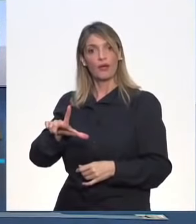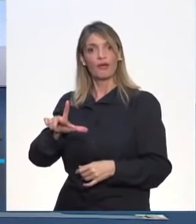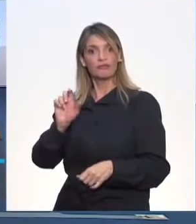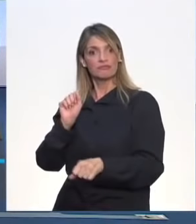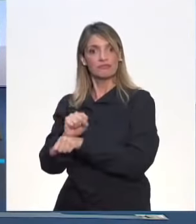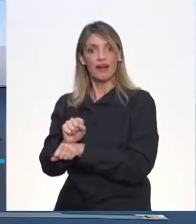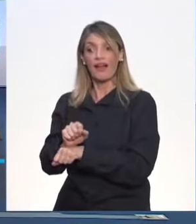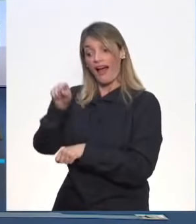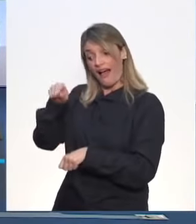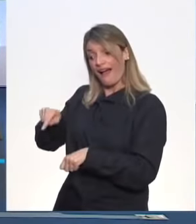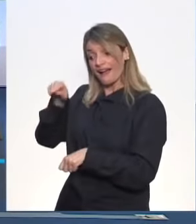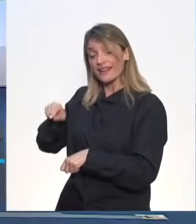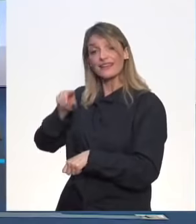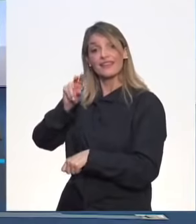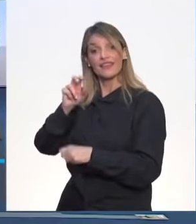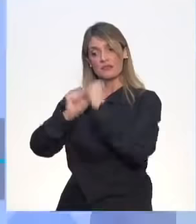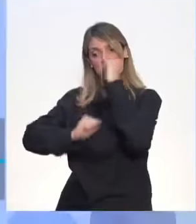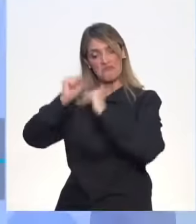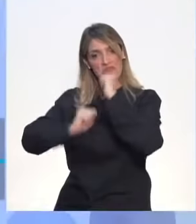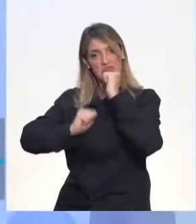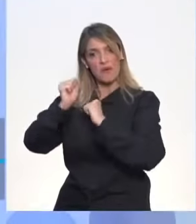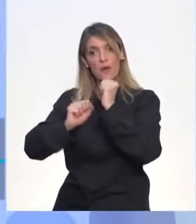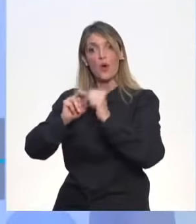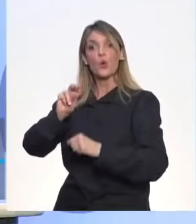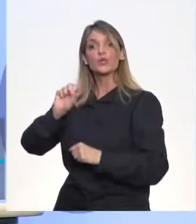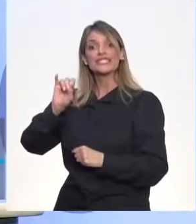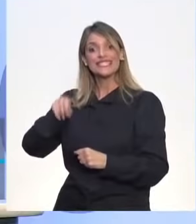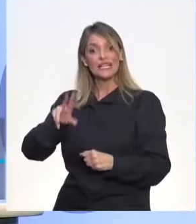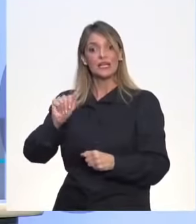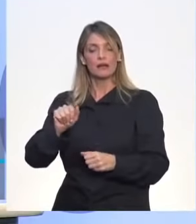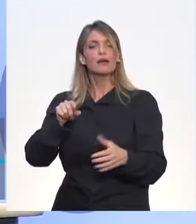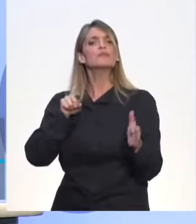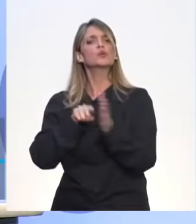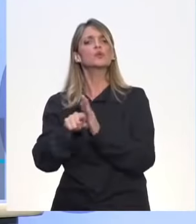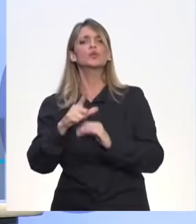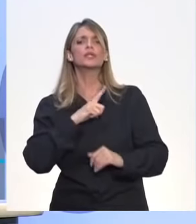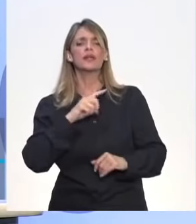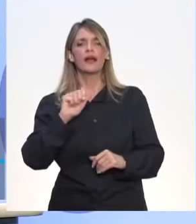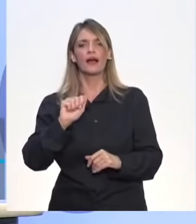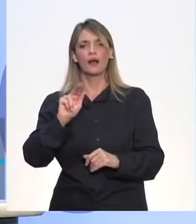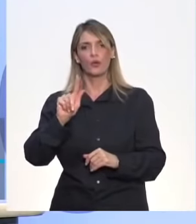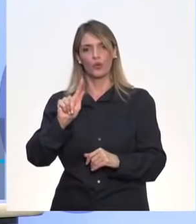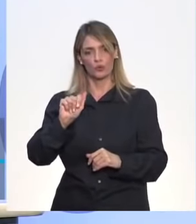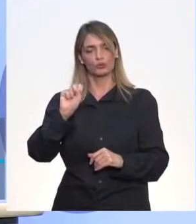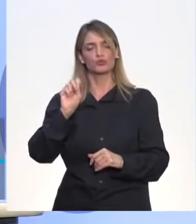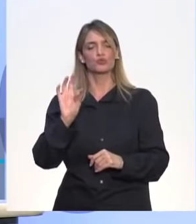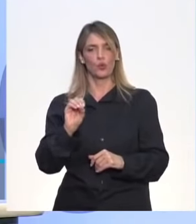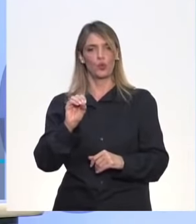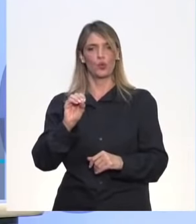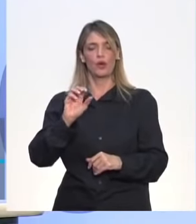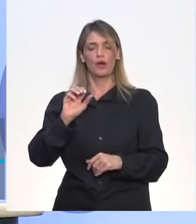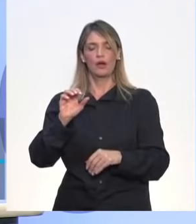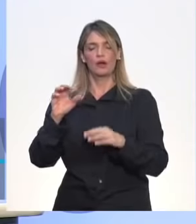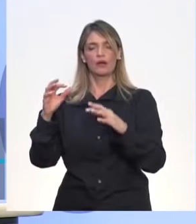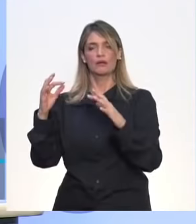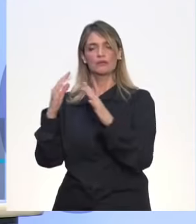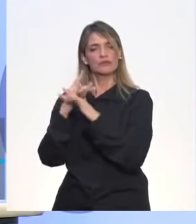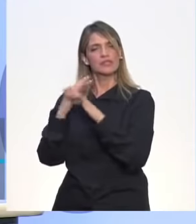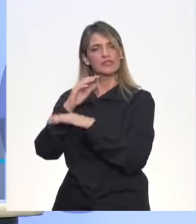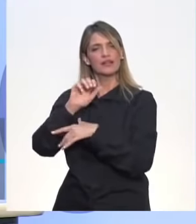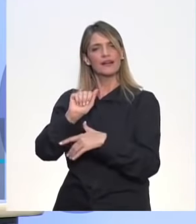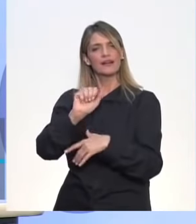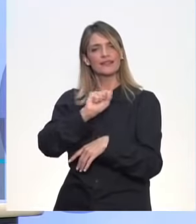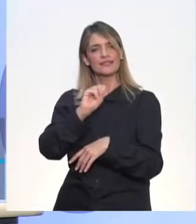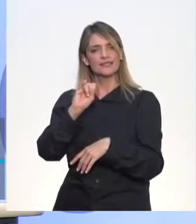para lançar aqui tem uma usina Eu moro perto de se tiver uma pergunta aqui vem Augusto de Assis ele é aluno da